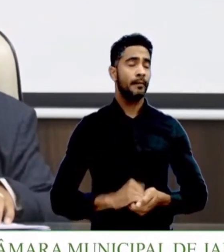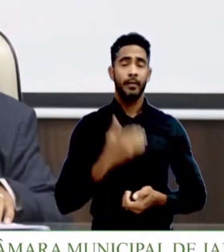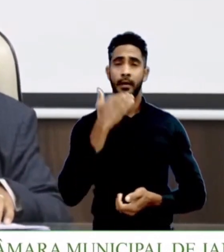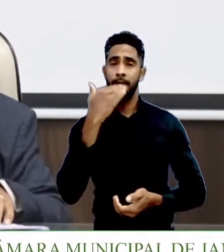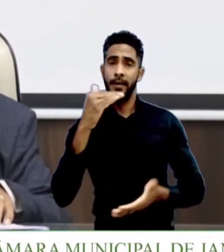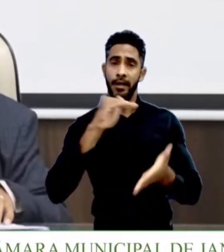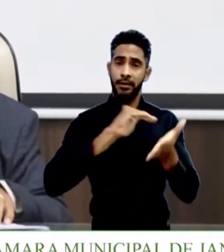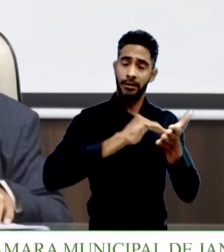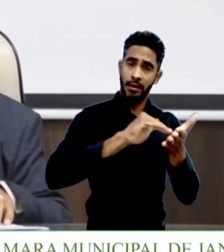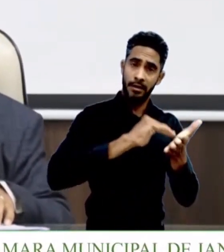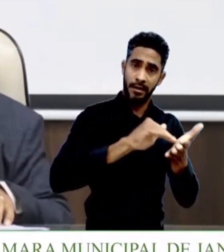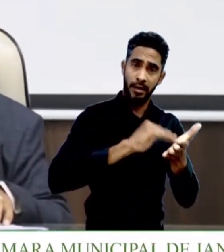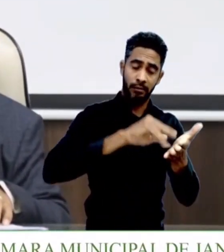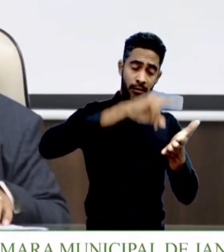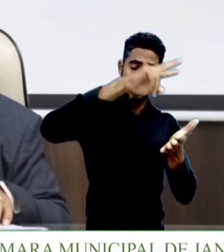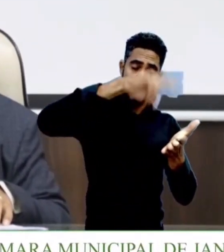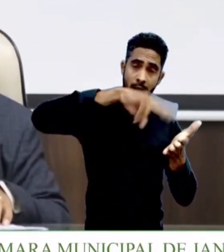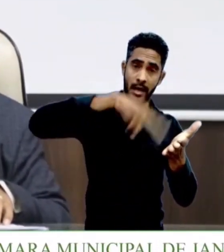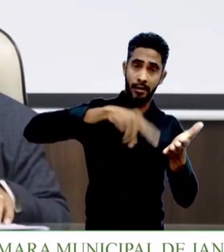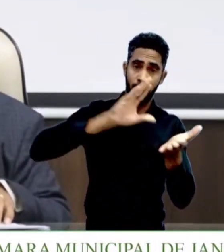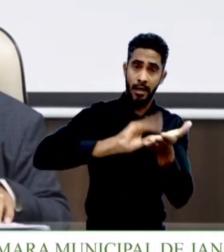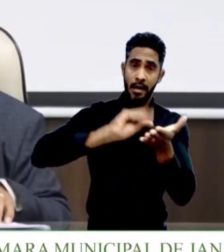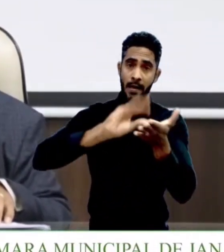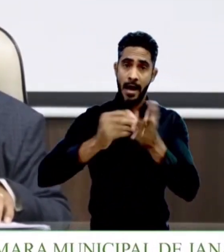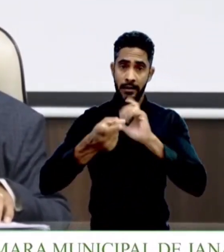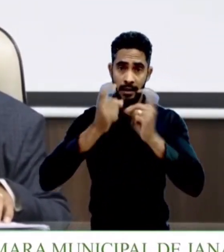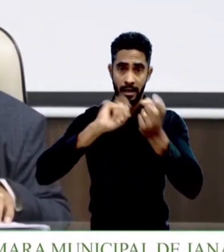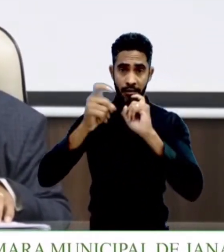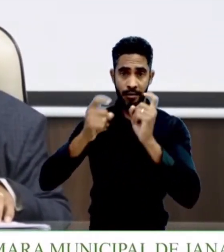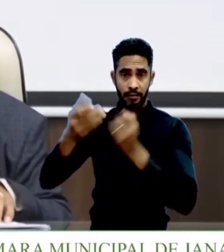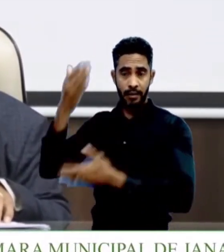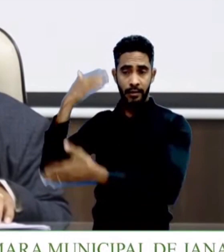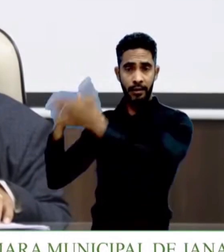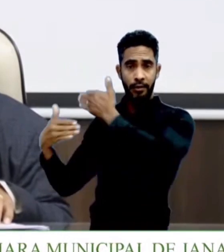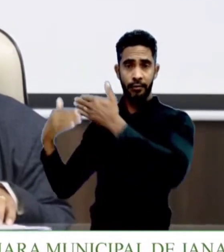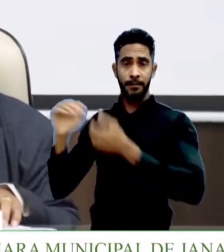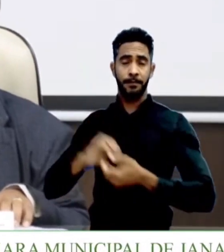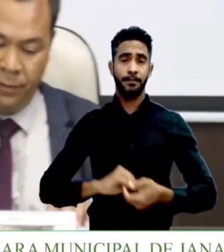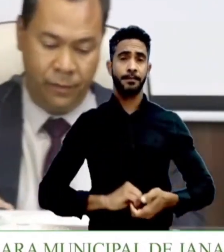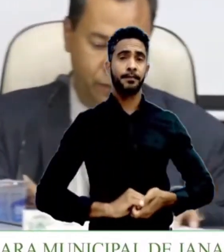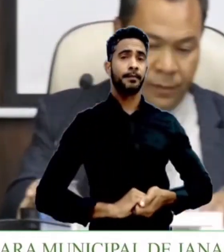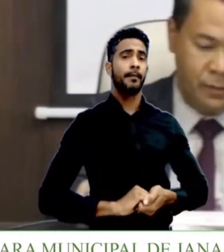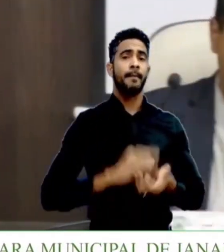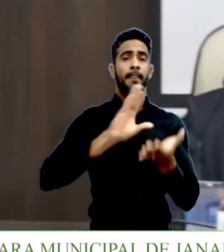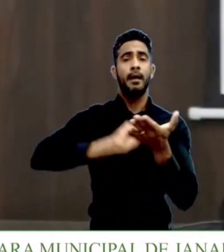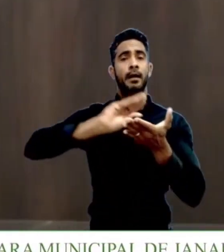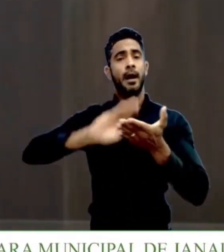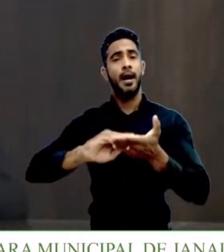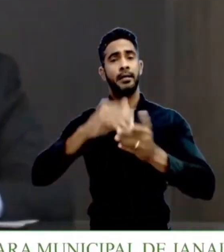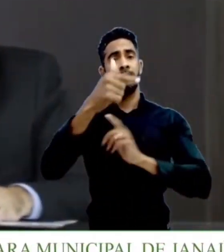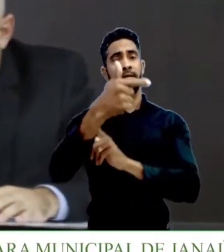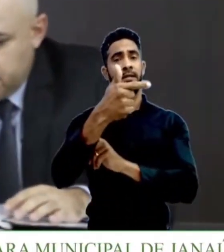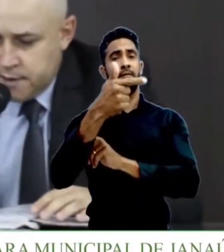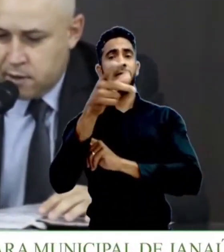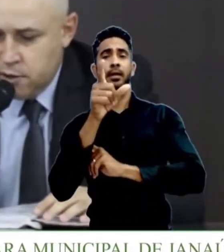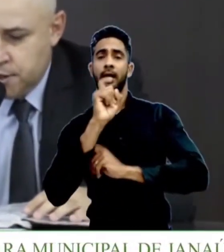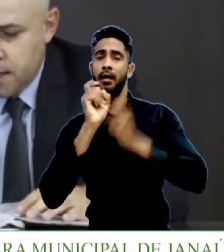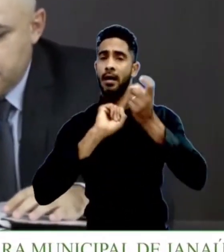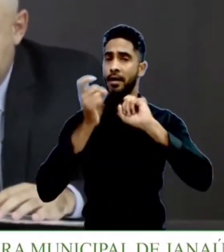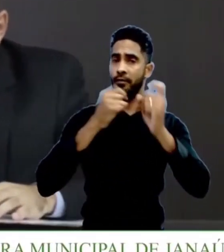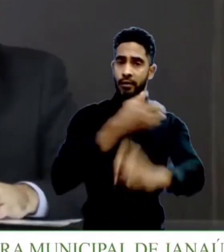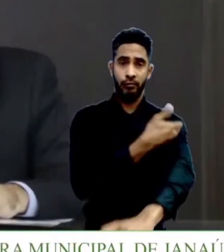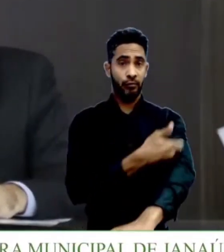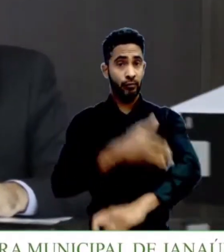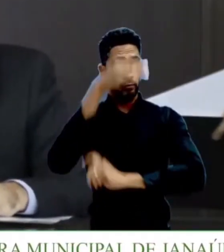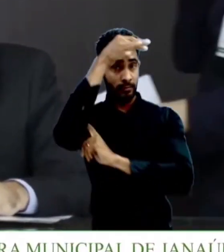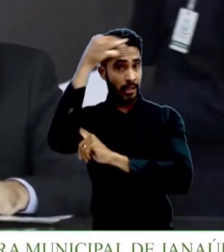Solicito ao senhor secretário que faça a leitura da ata da reunião anterior. Ata da segunda reunião